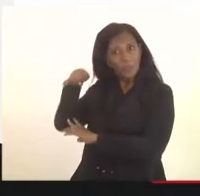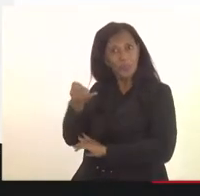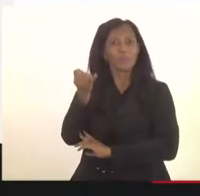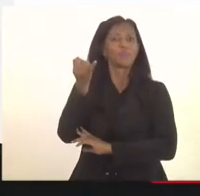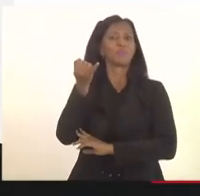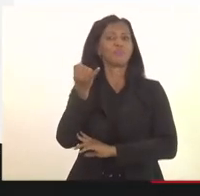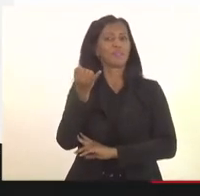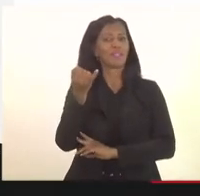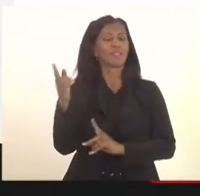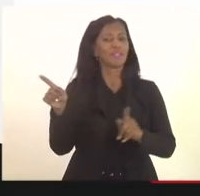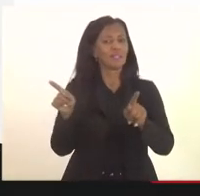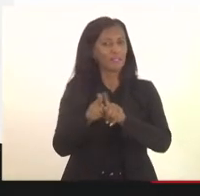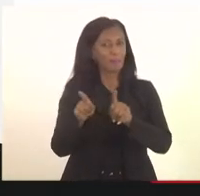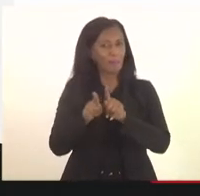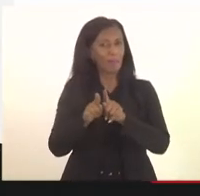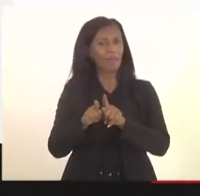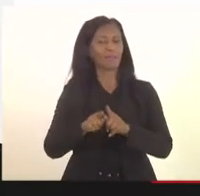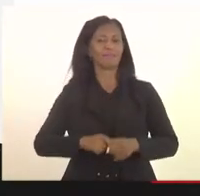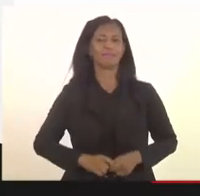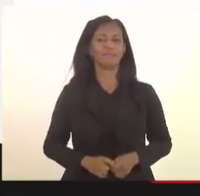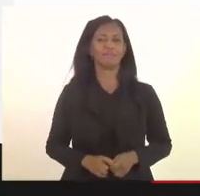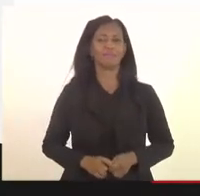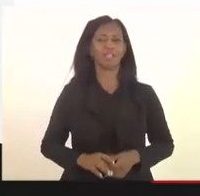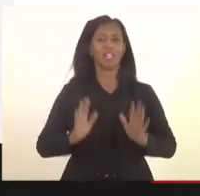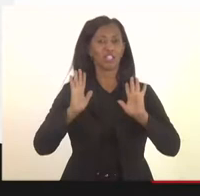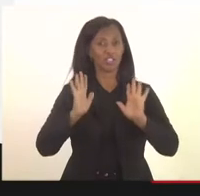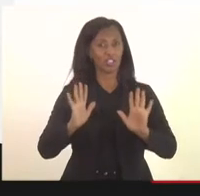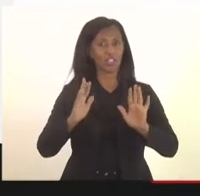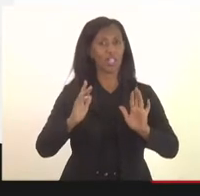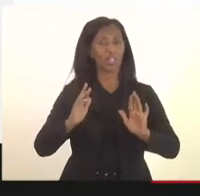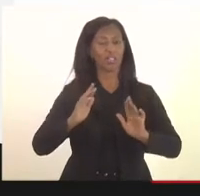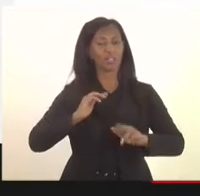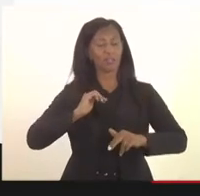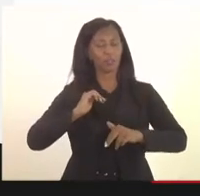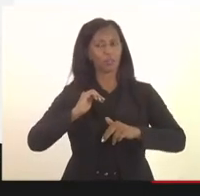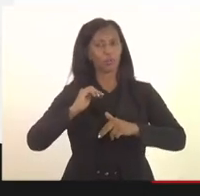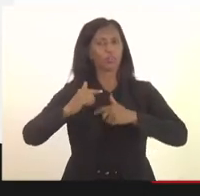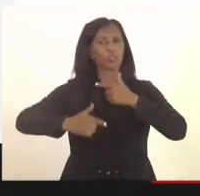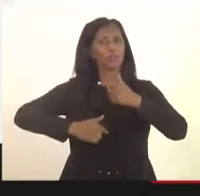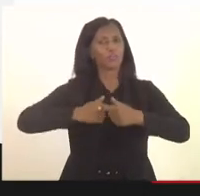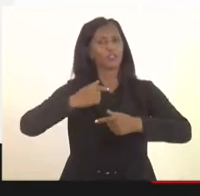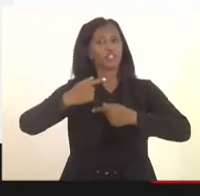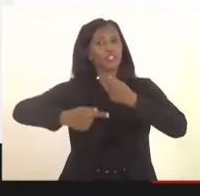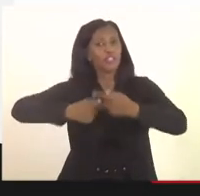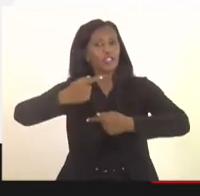Gemberg, também lá na Malásia. Então, já estamos gerando cerca de